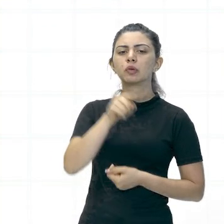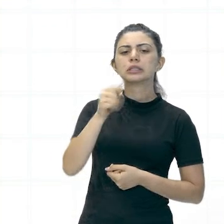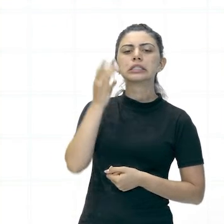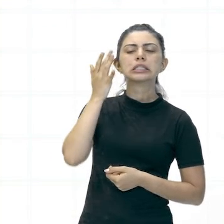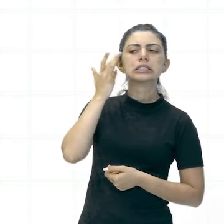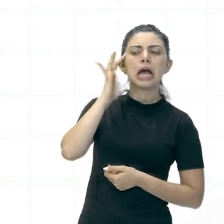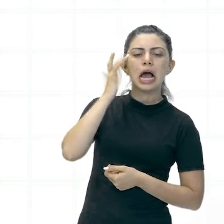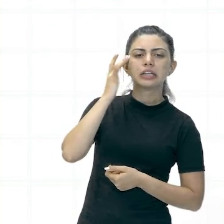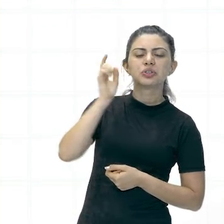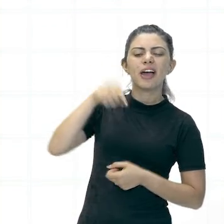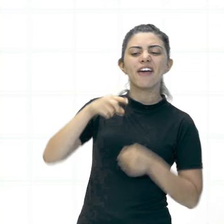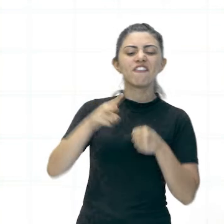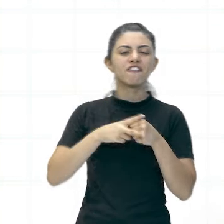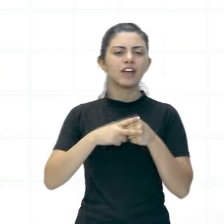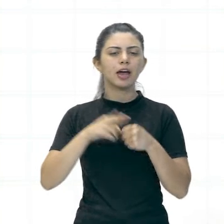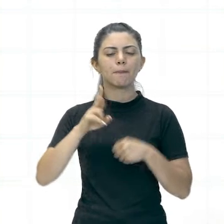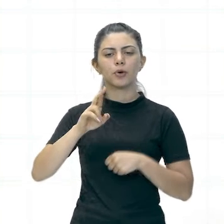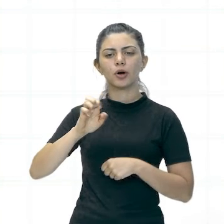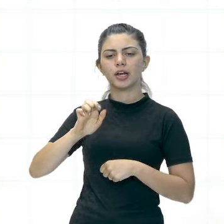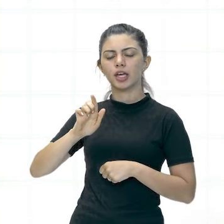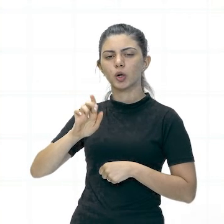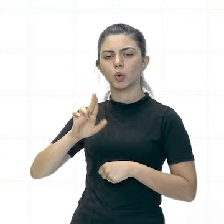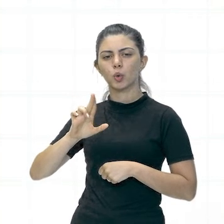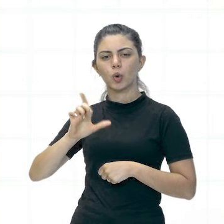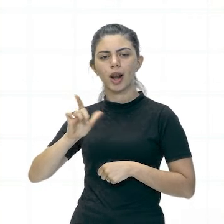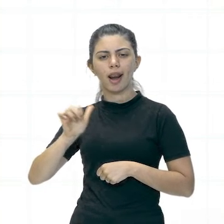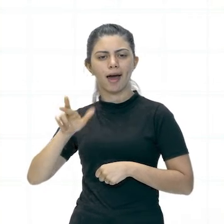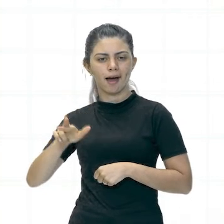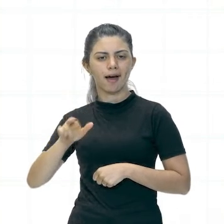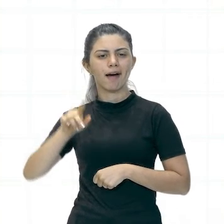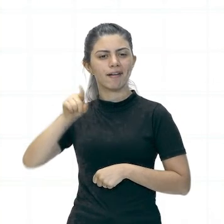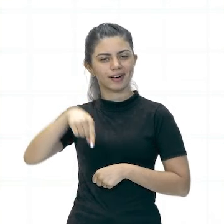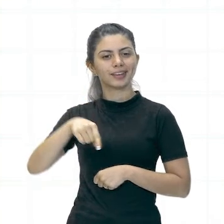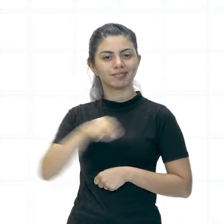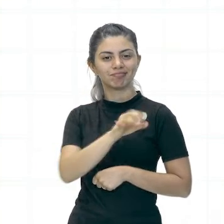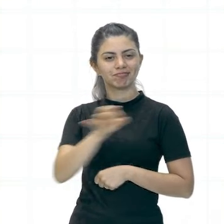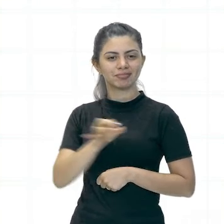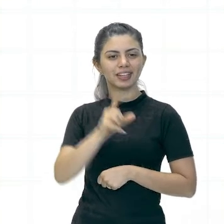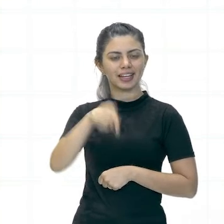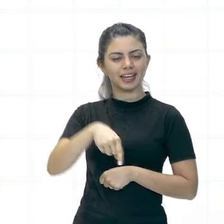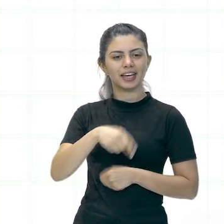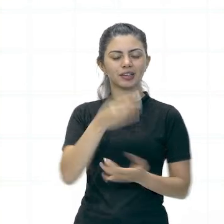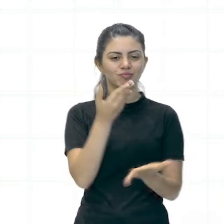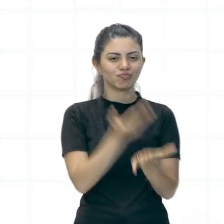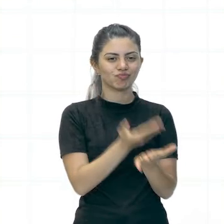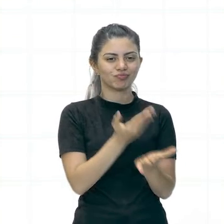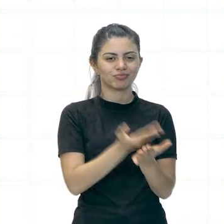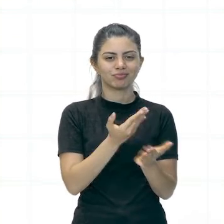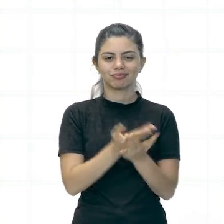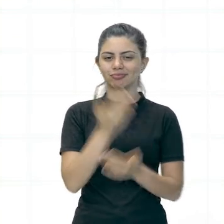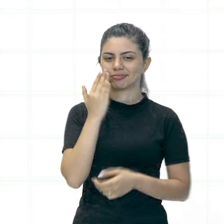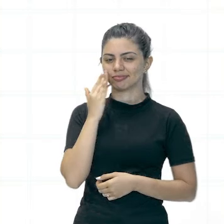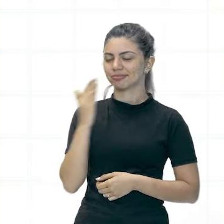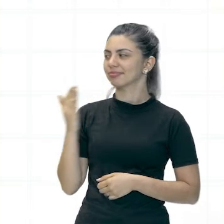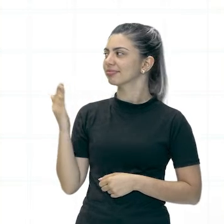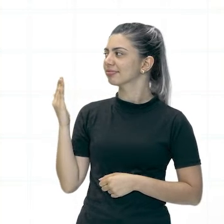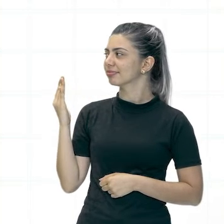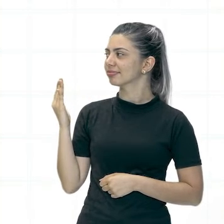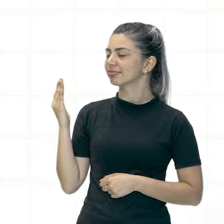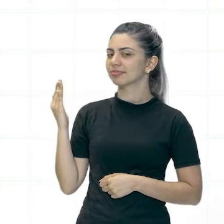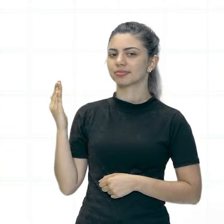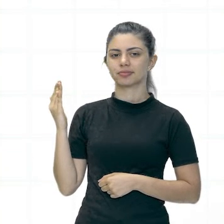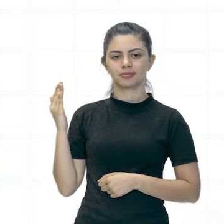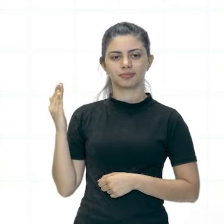verbo regular? Isso mesmo, verbo regular é o study, certo? Olha lá.